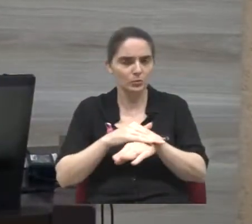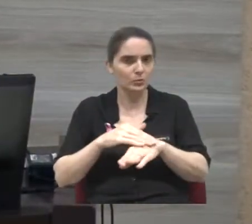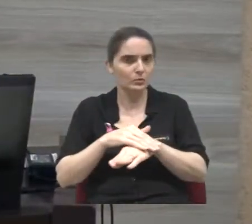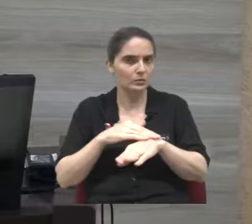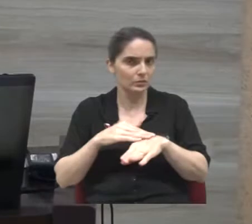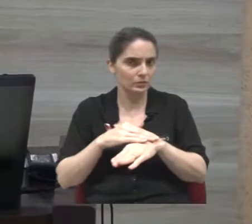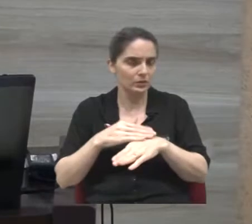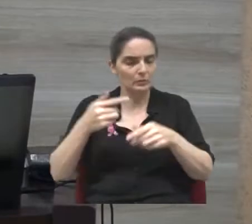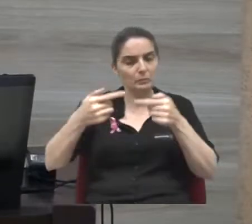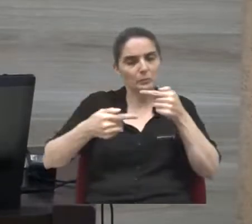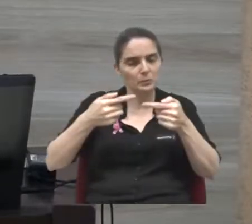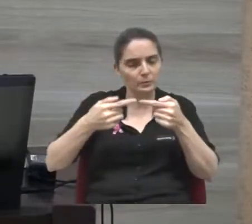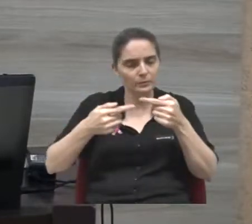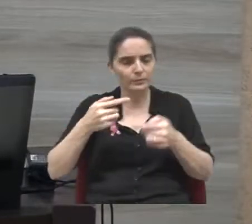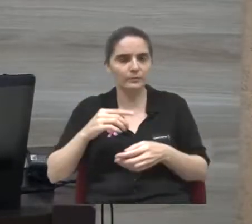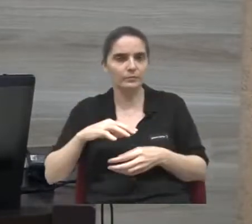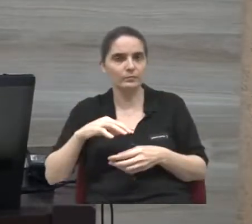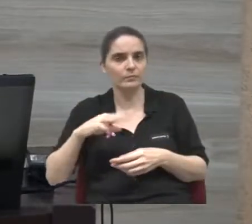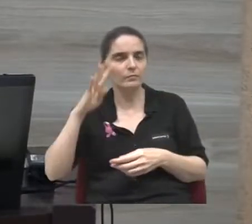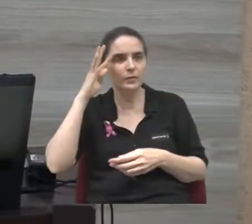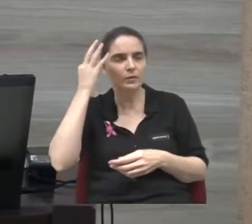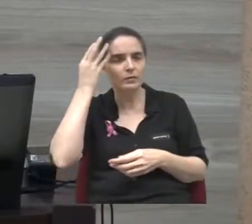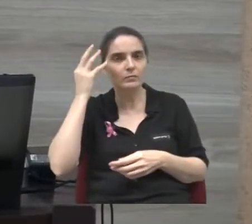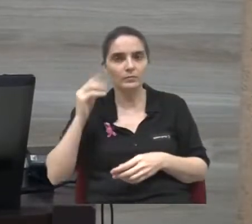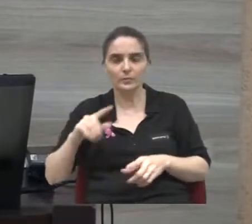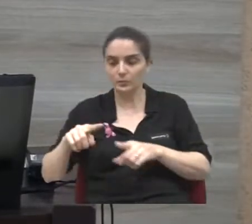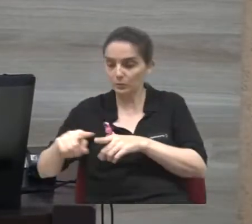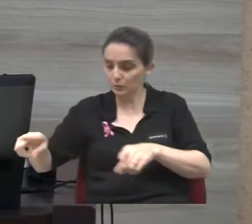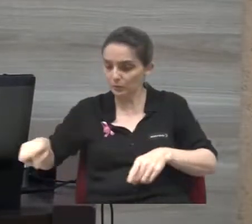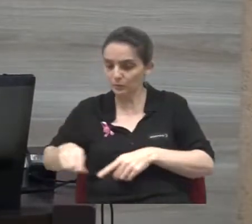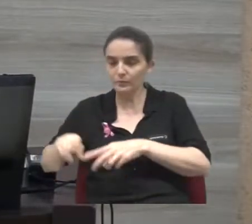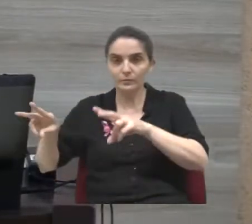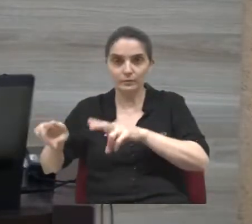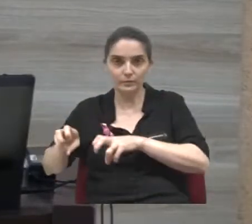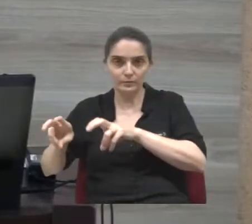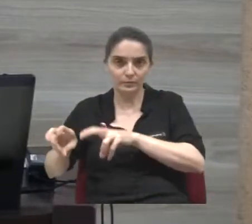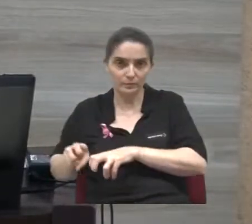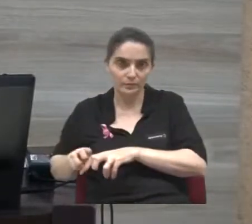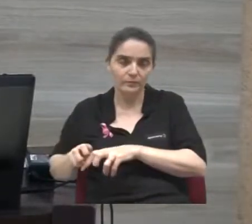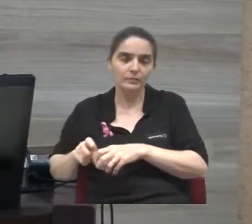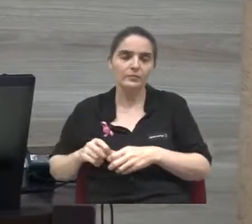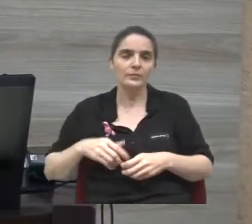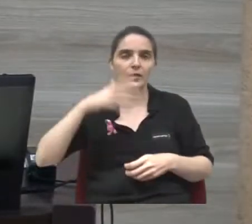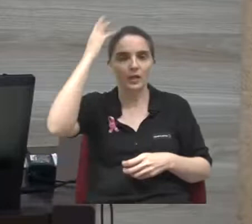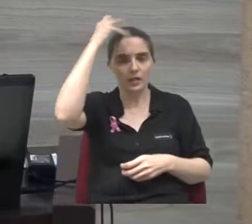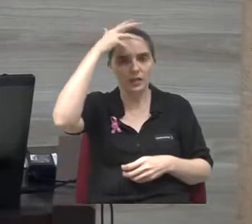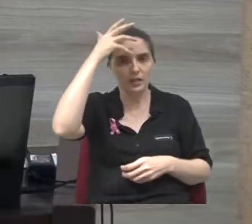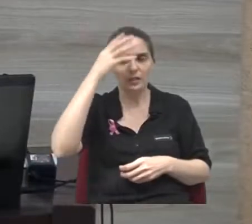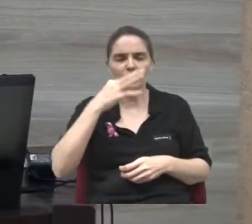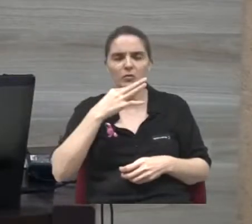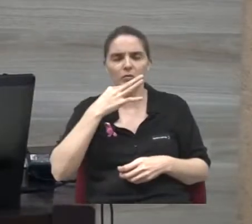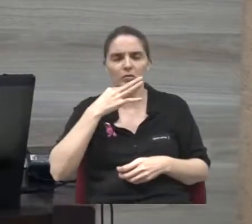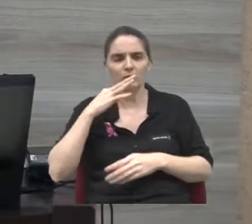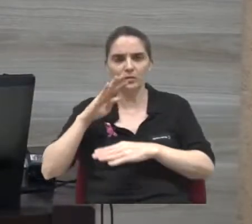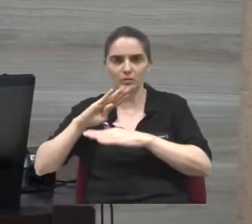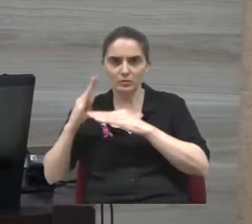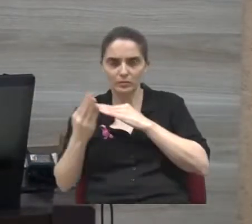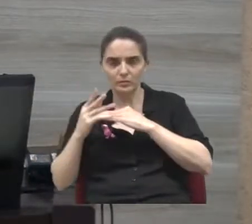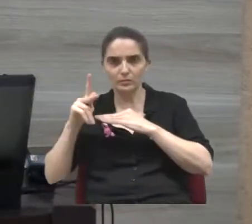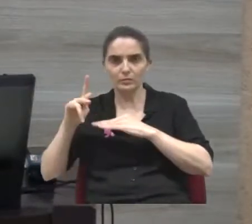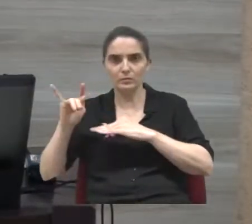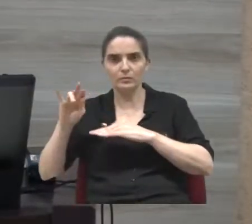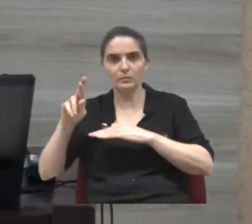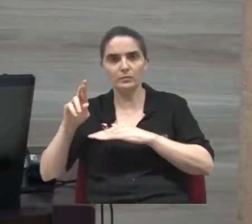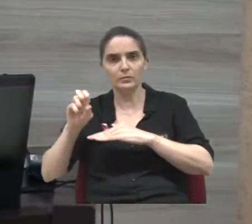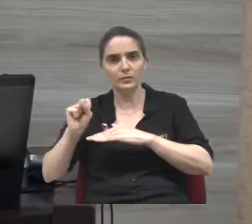resolver. Na zona rural, a vereadora Érica acompanha bem o bairro dos Pires, a Constância esteve trabalhando lá também, tem três